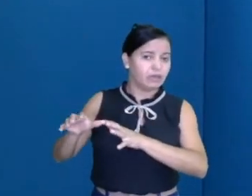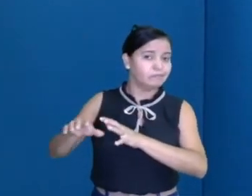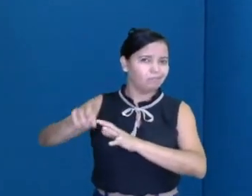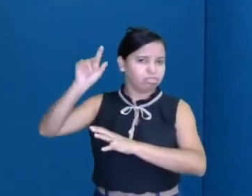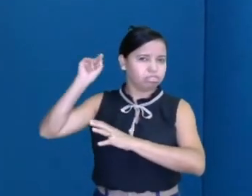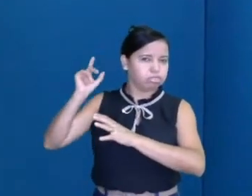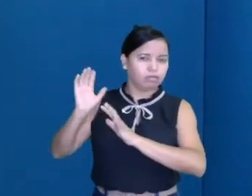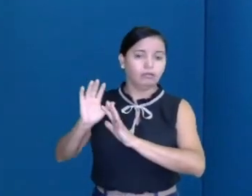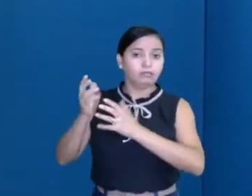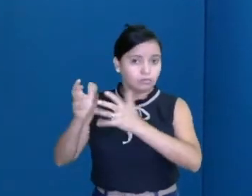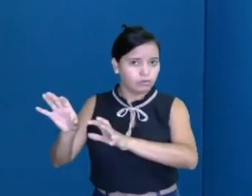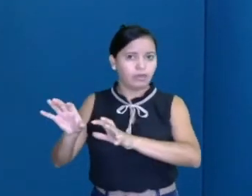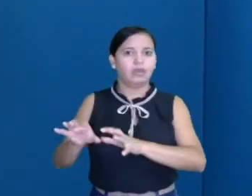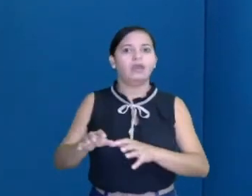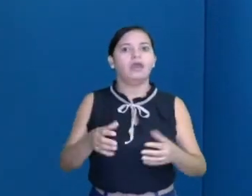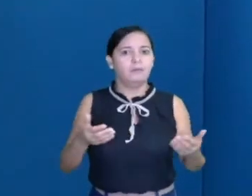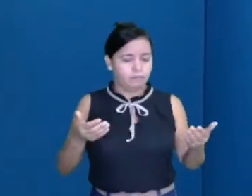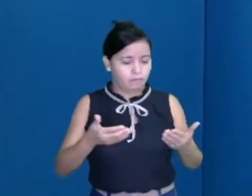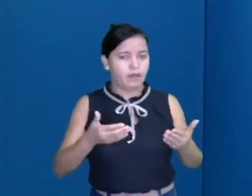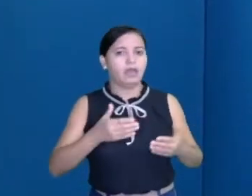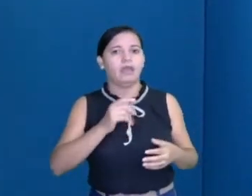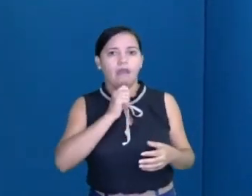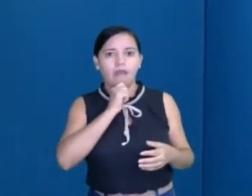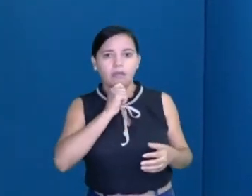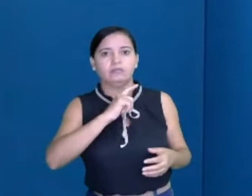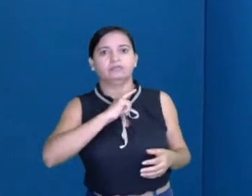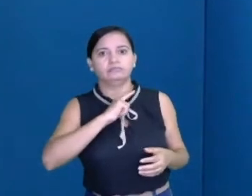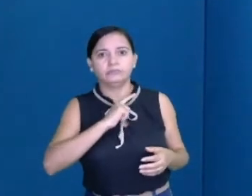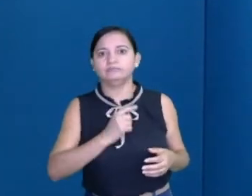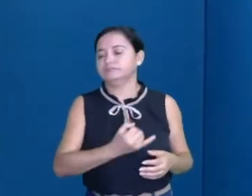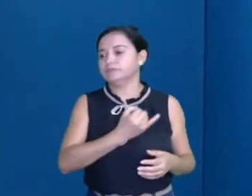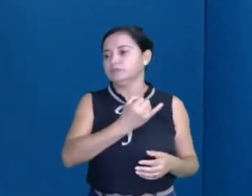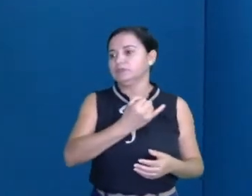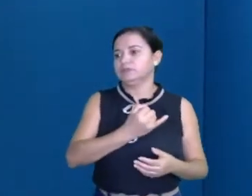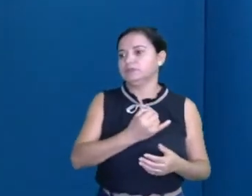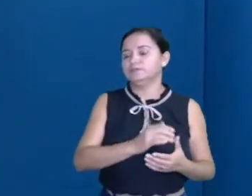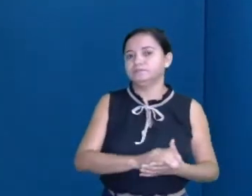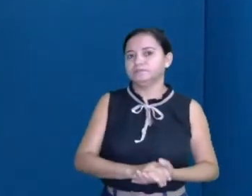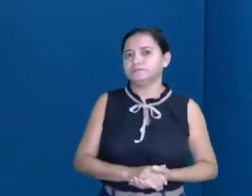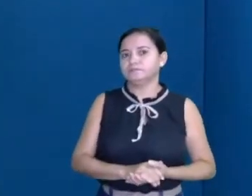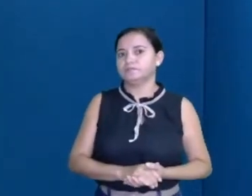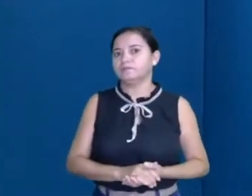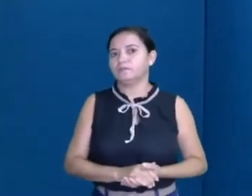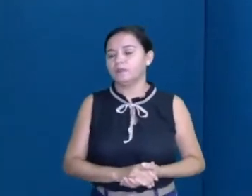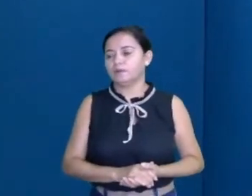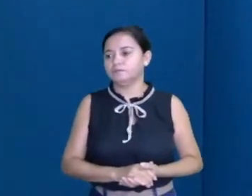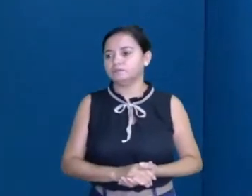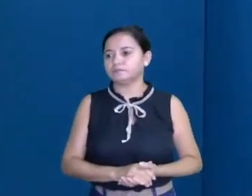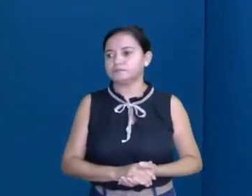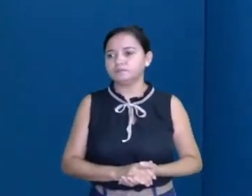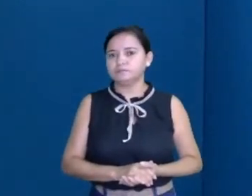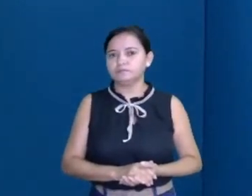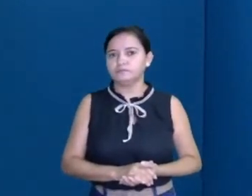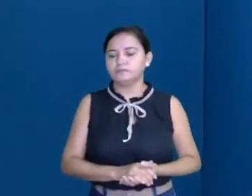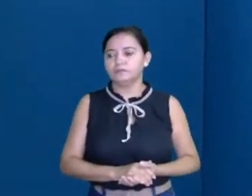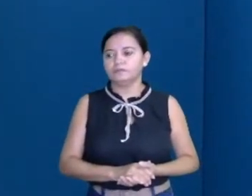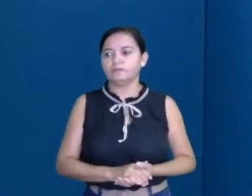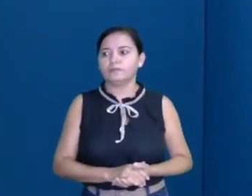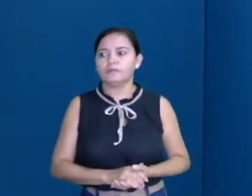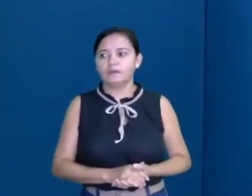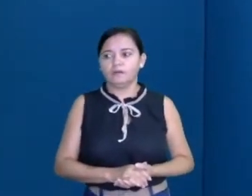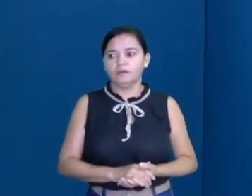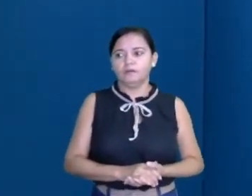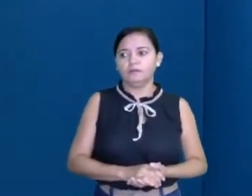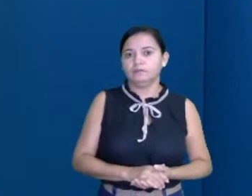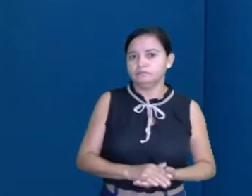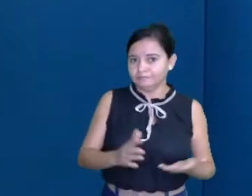quântica, principalmente nessa ideia dessas nuvens de elétrons. Por favor, produção, nosso próximo slide. E aí,